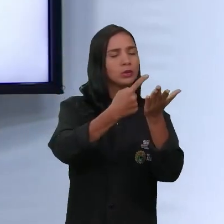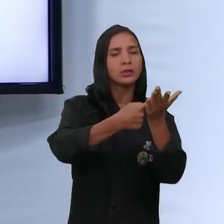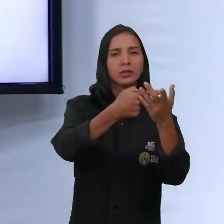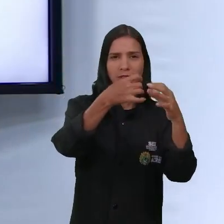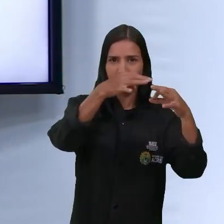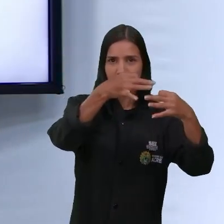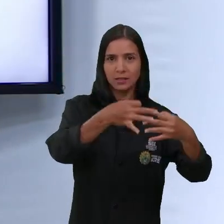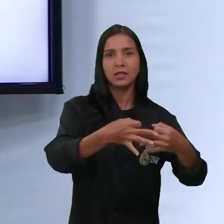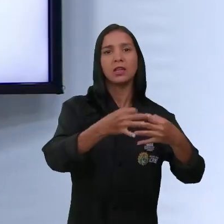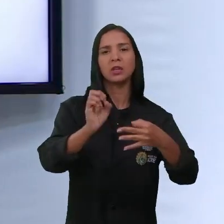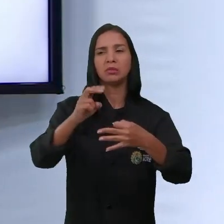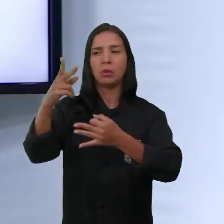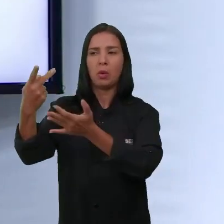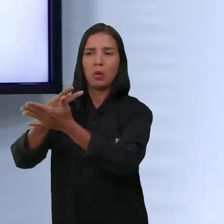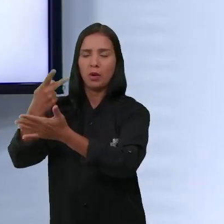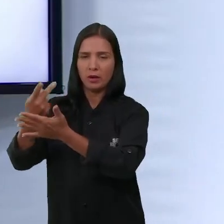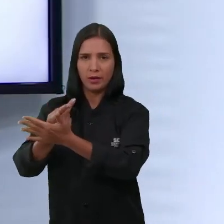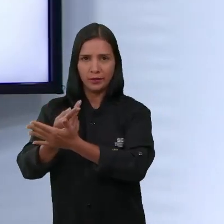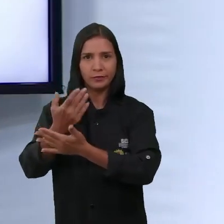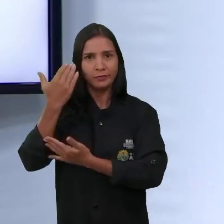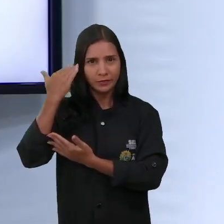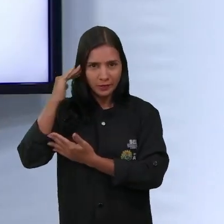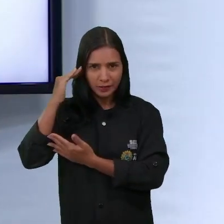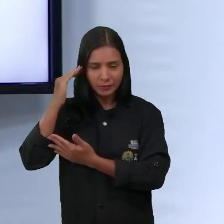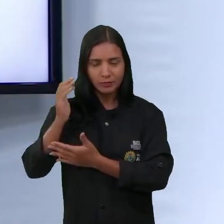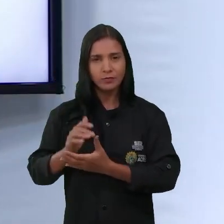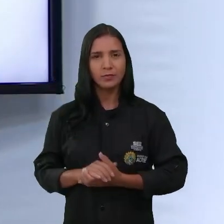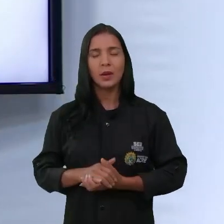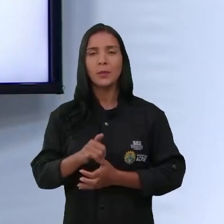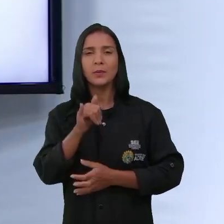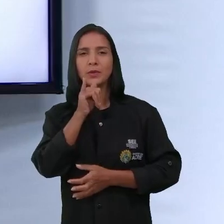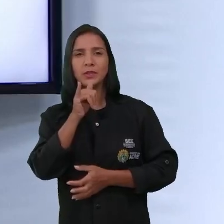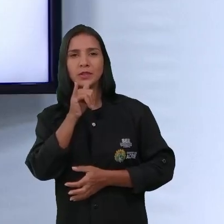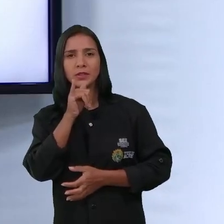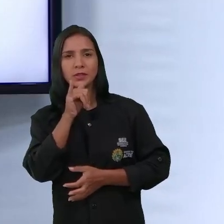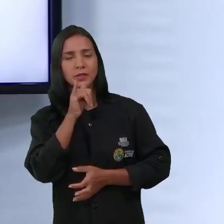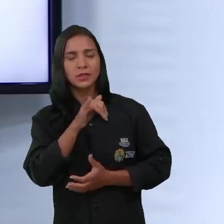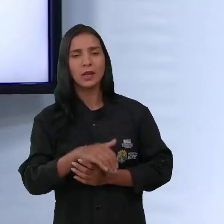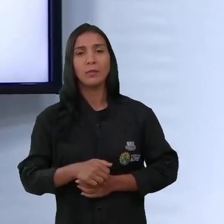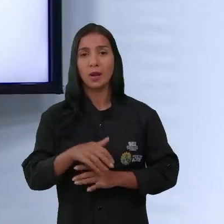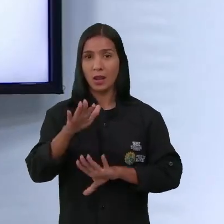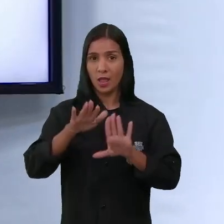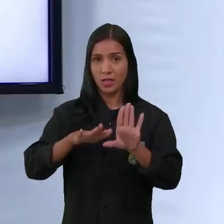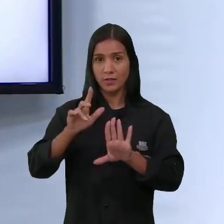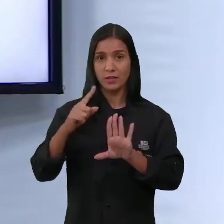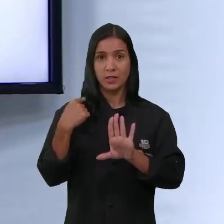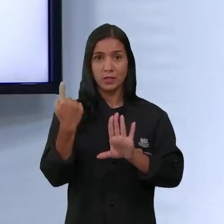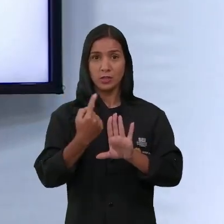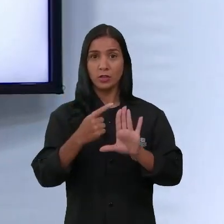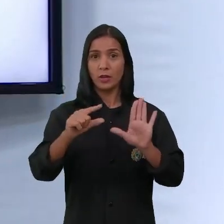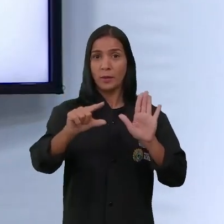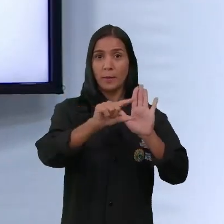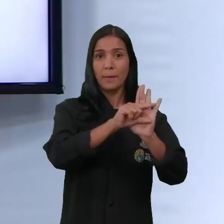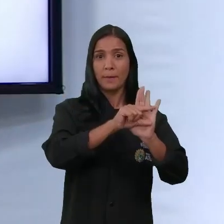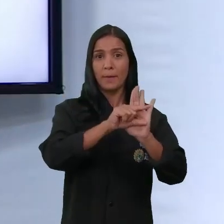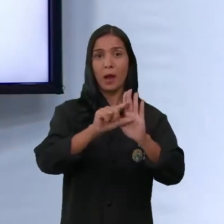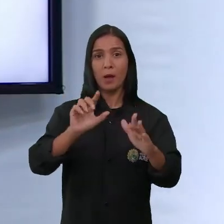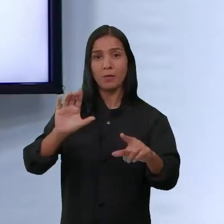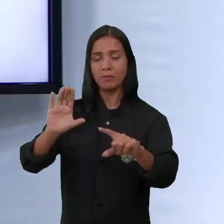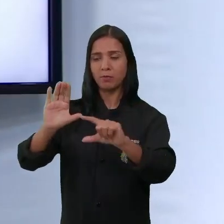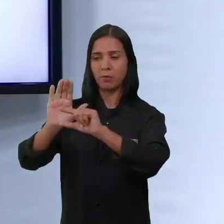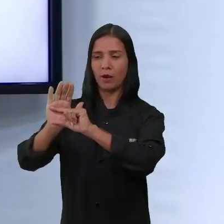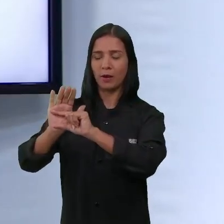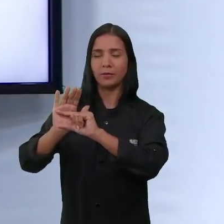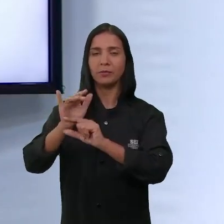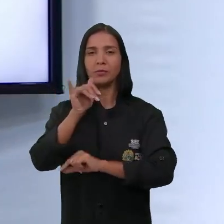condutas inadequadas. Ou seja, geralmente nós rotulamos, nós afirmamos